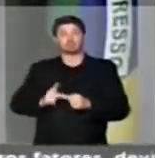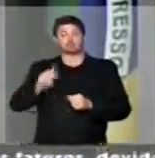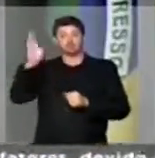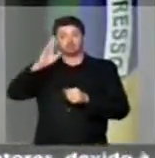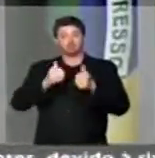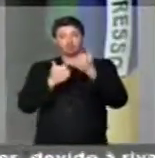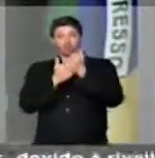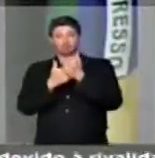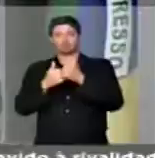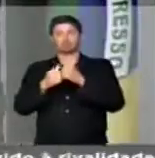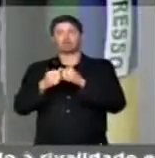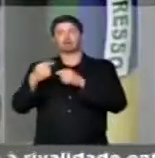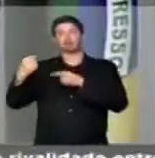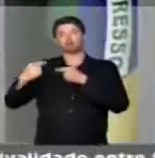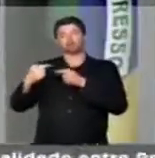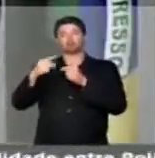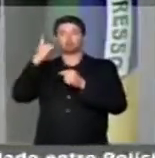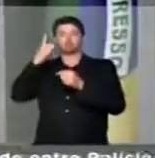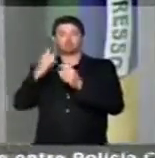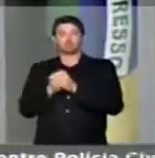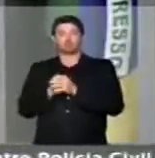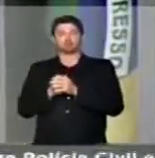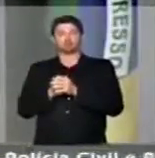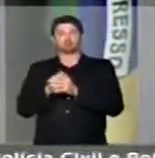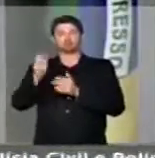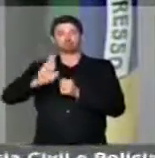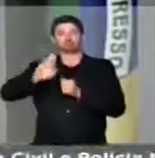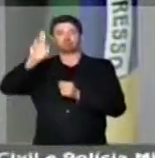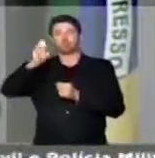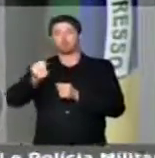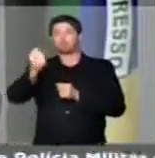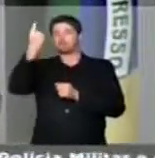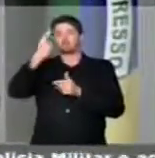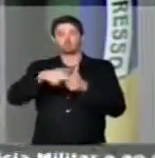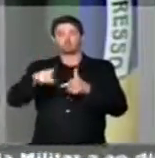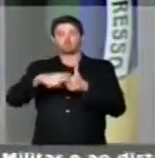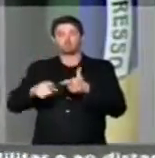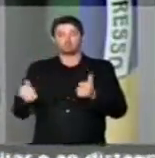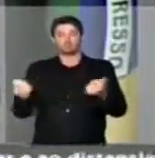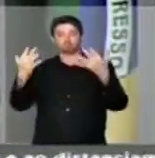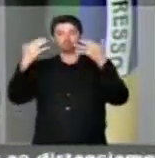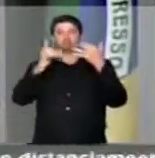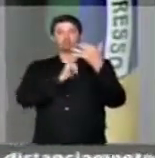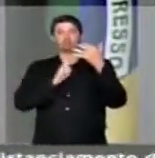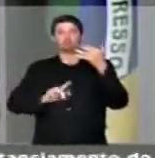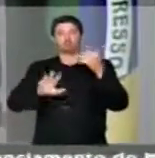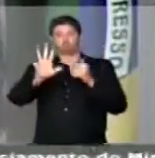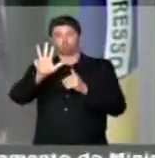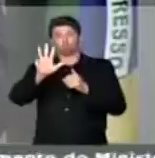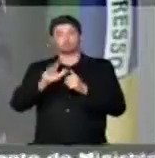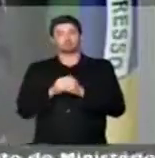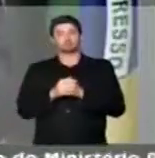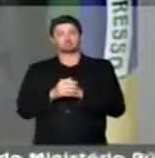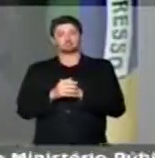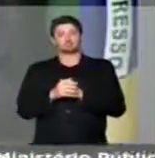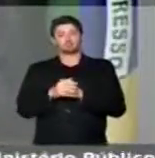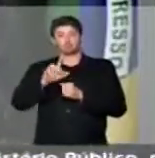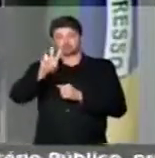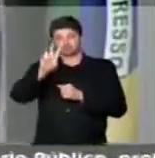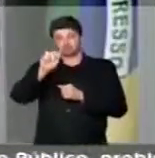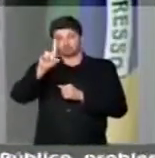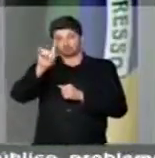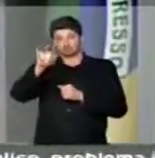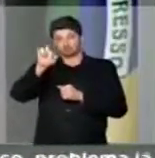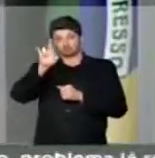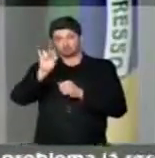República para assuntos parlamentares, protagonizou o primeiro escândalo do governo Lula. O Valdomiro Diniz